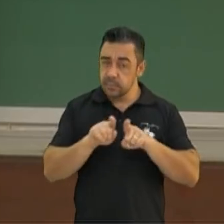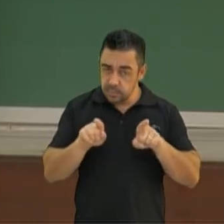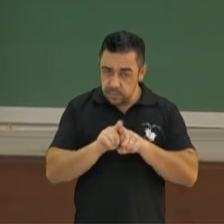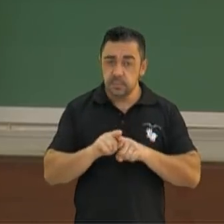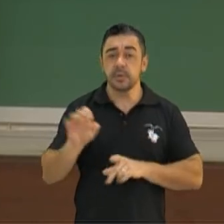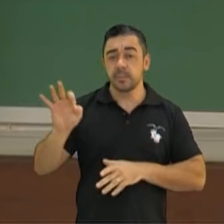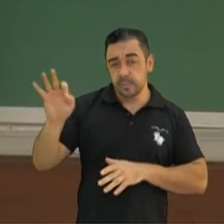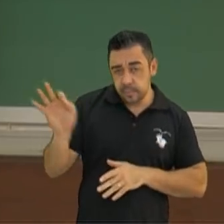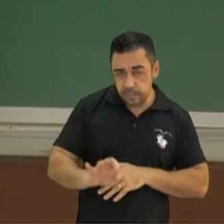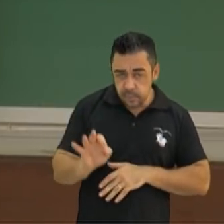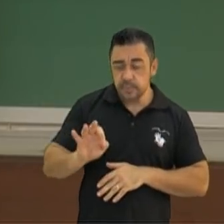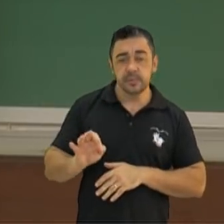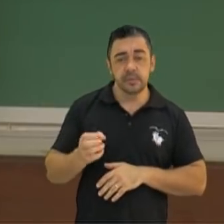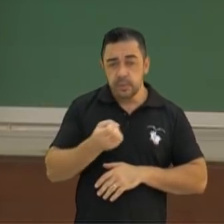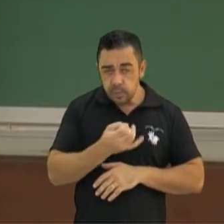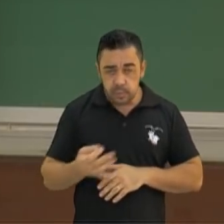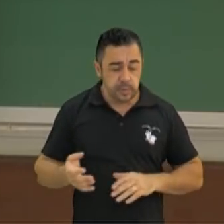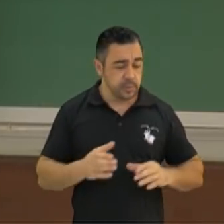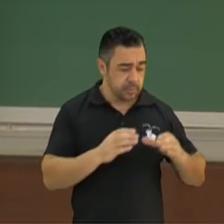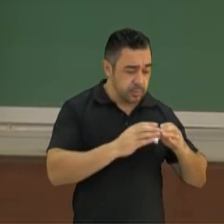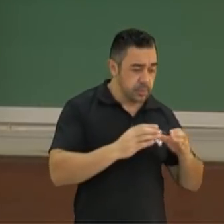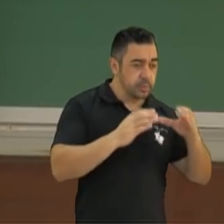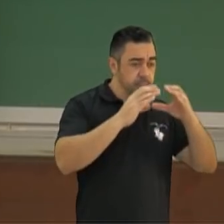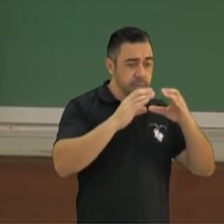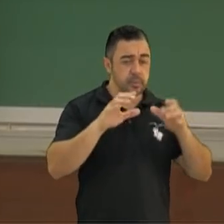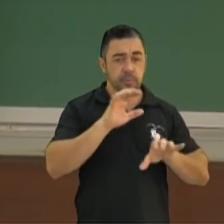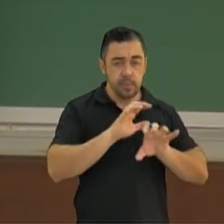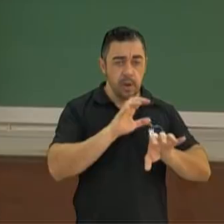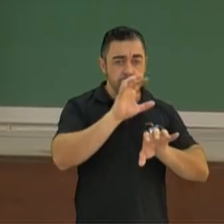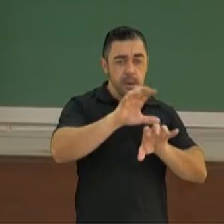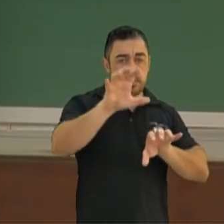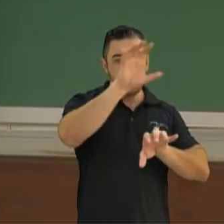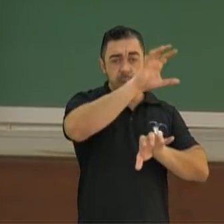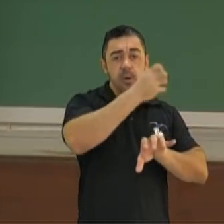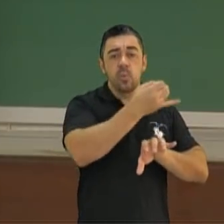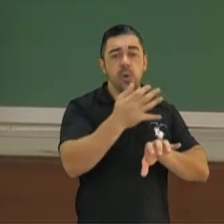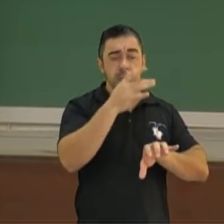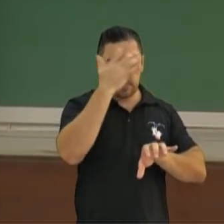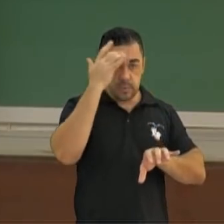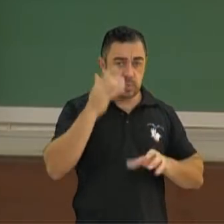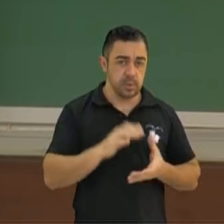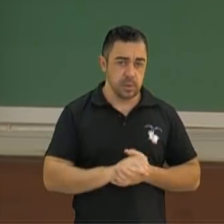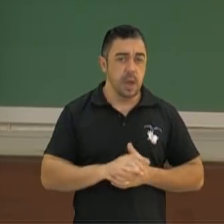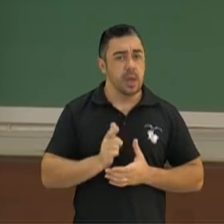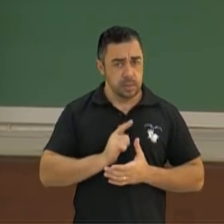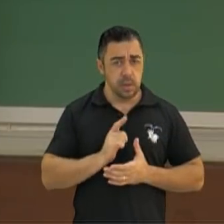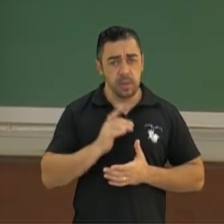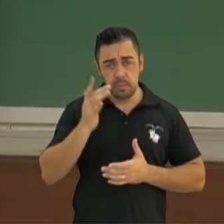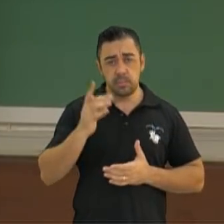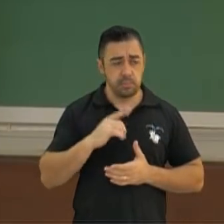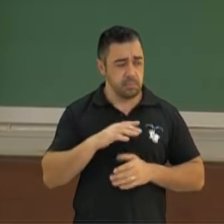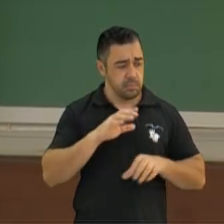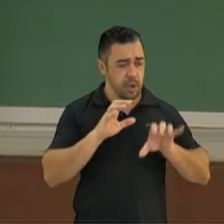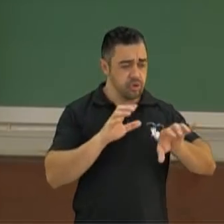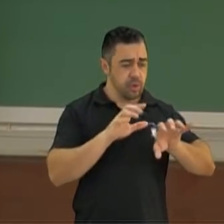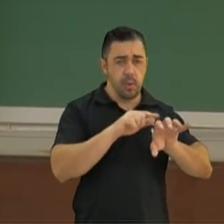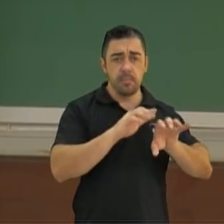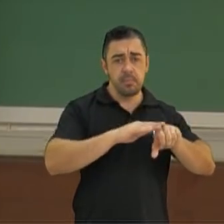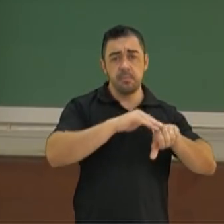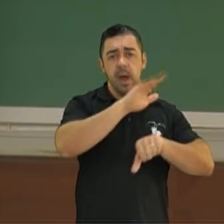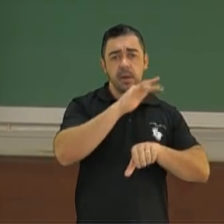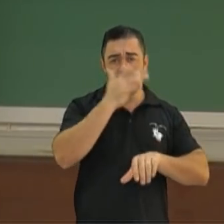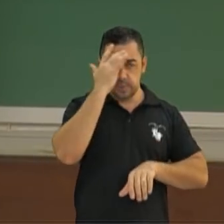ser proporcional ao número de habitantes de cada região. Tem região que é mais populosa,